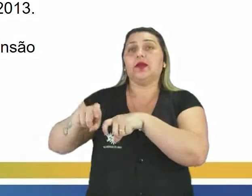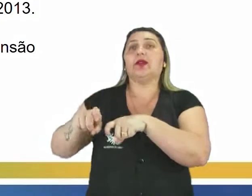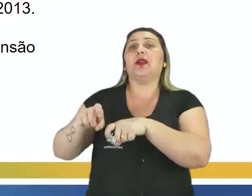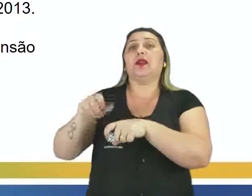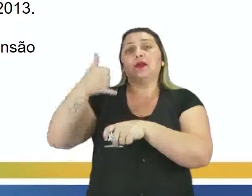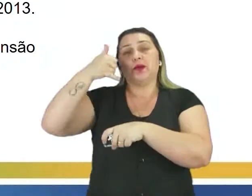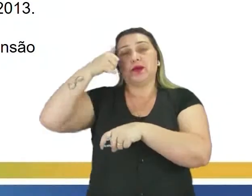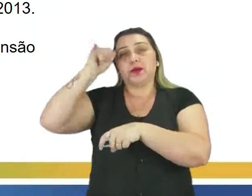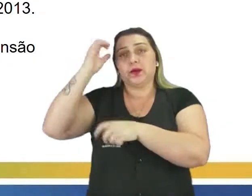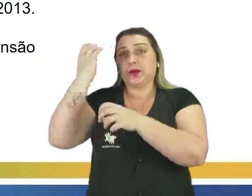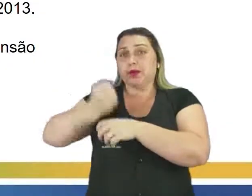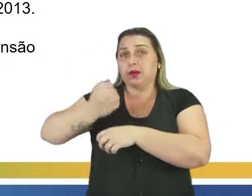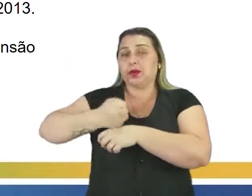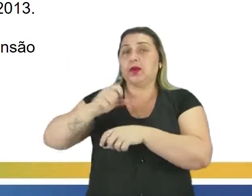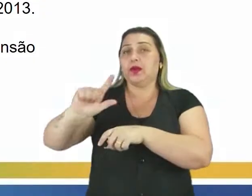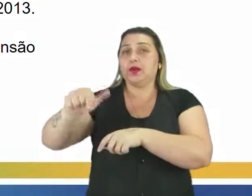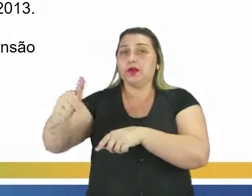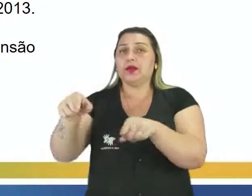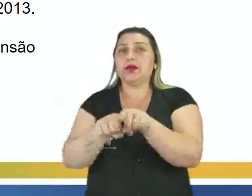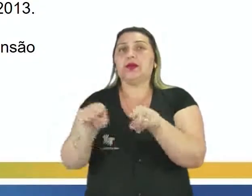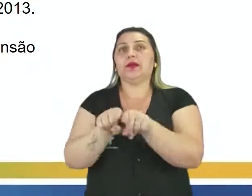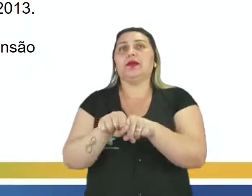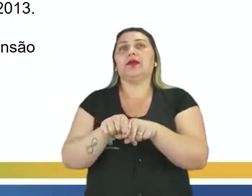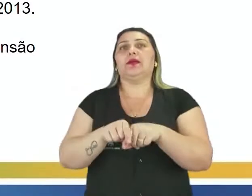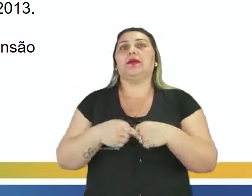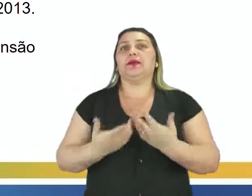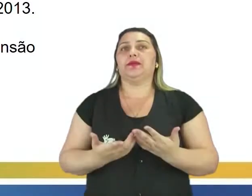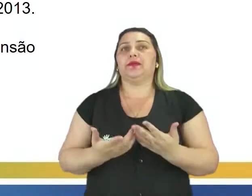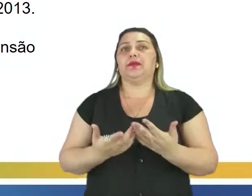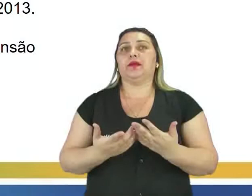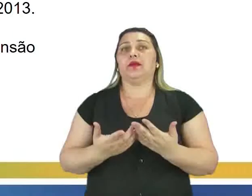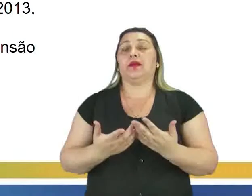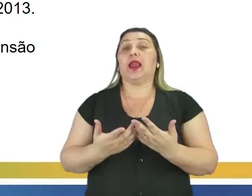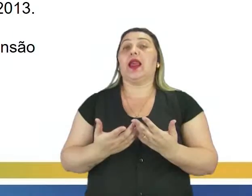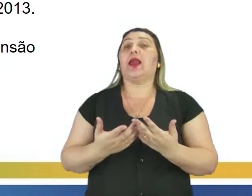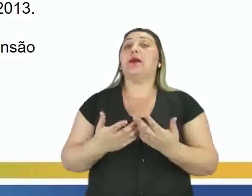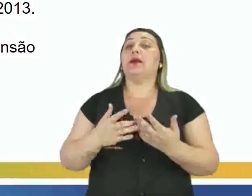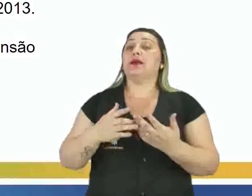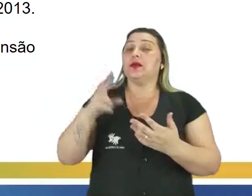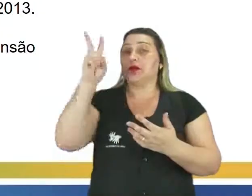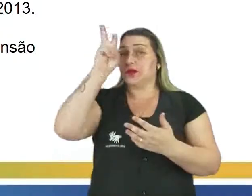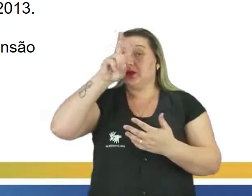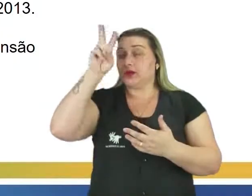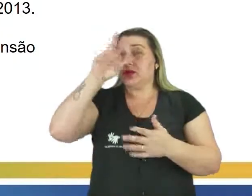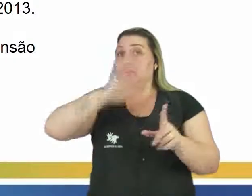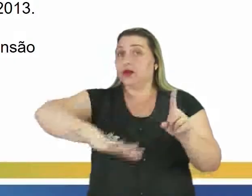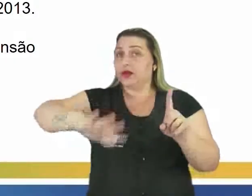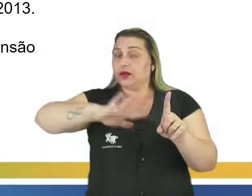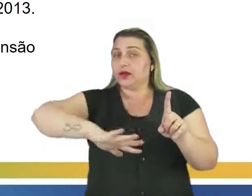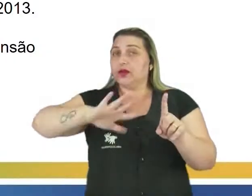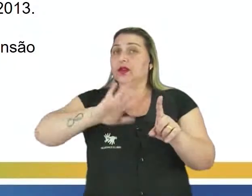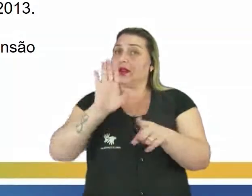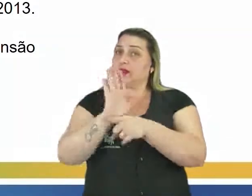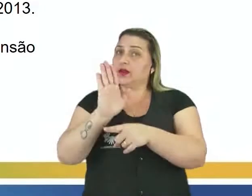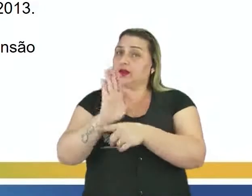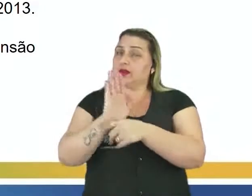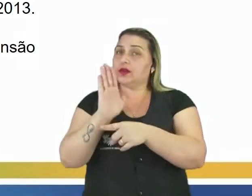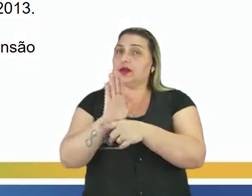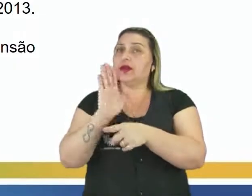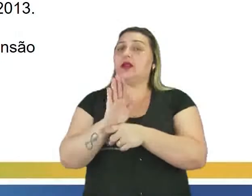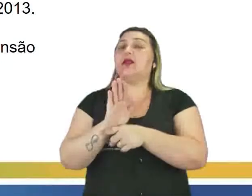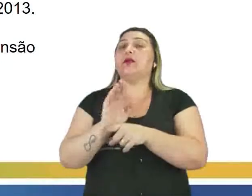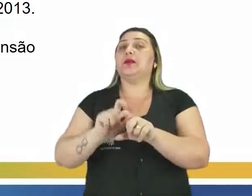gado leiteiro, entre outras. Um dos fatores históricos sociais que contribuíram para